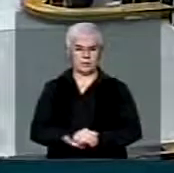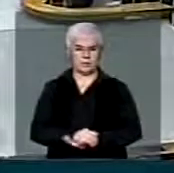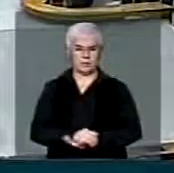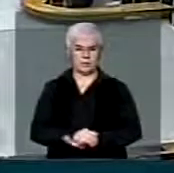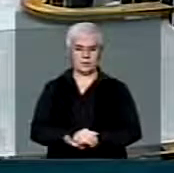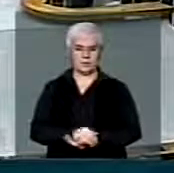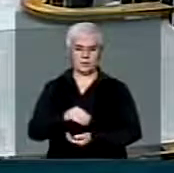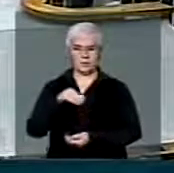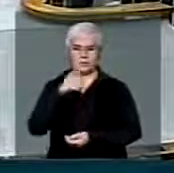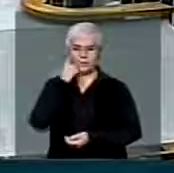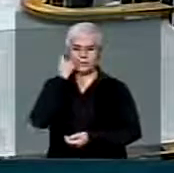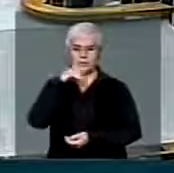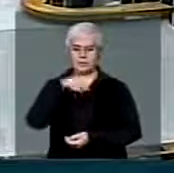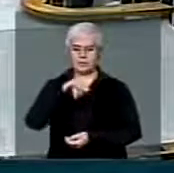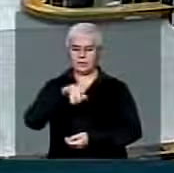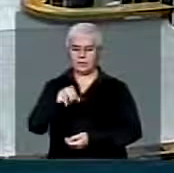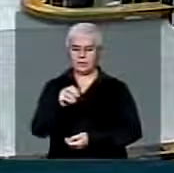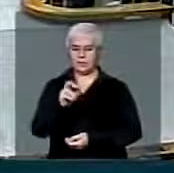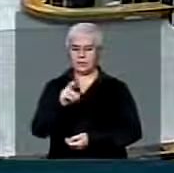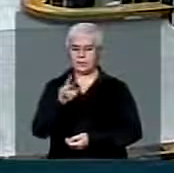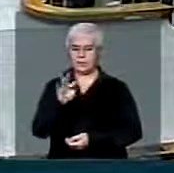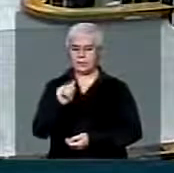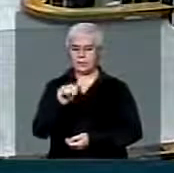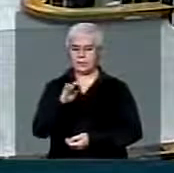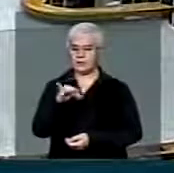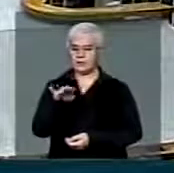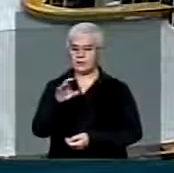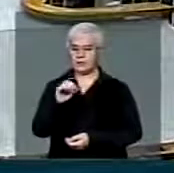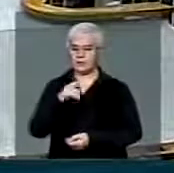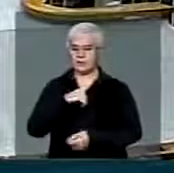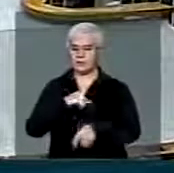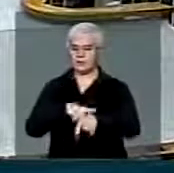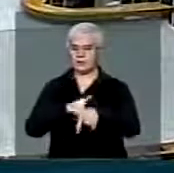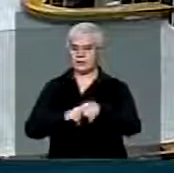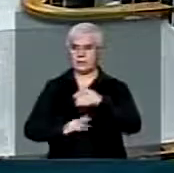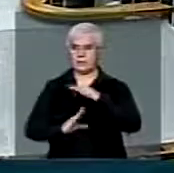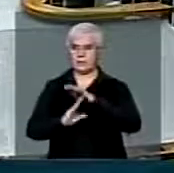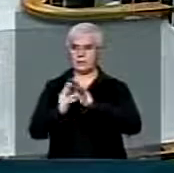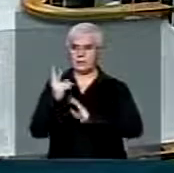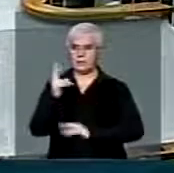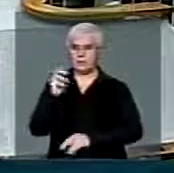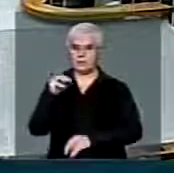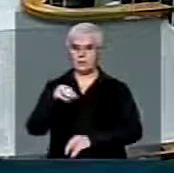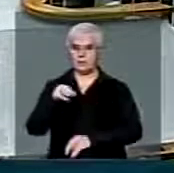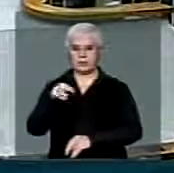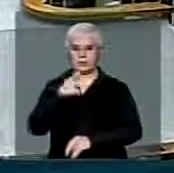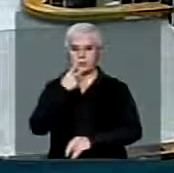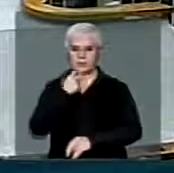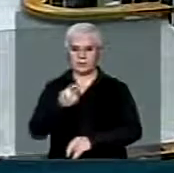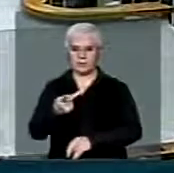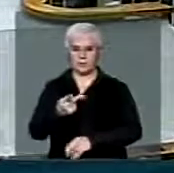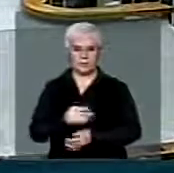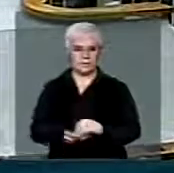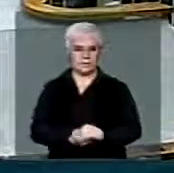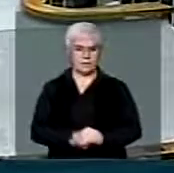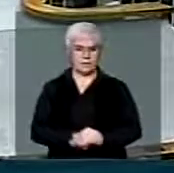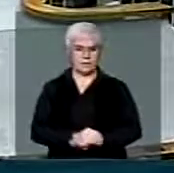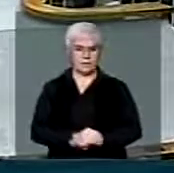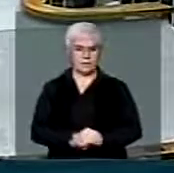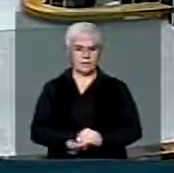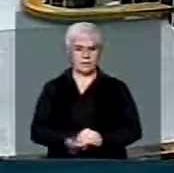Major Fábio, solicitações de 25 minutos da tribuna.